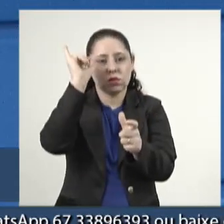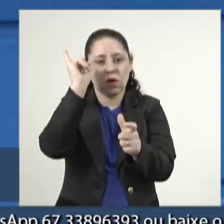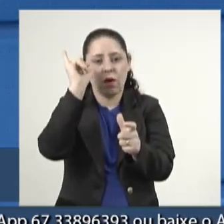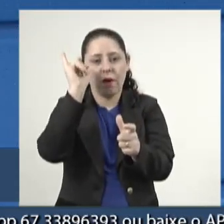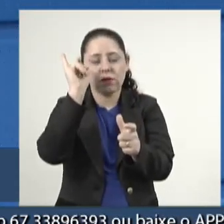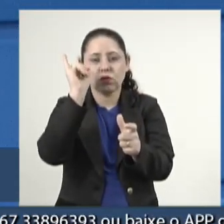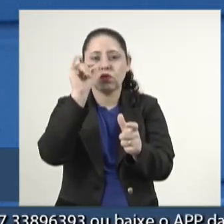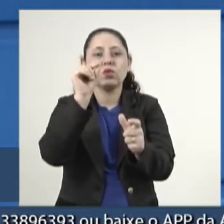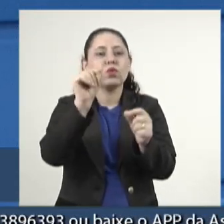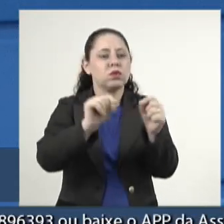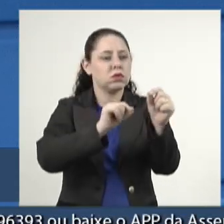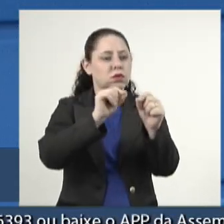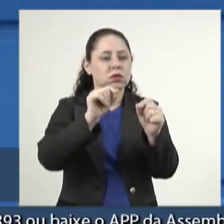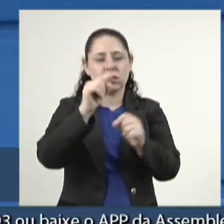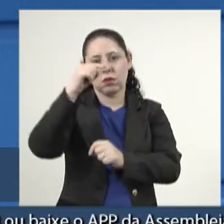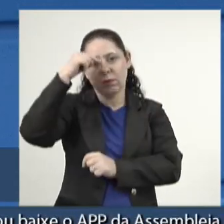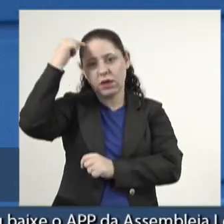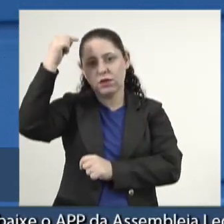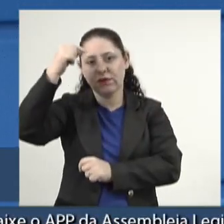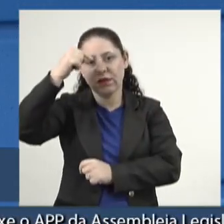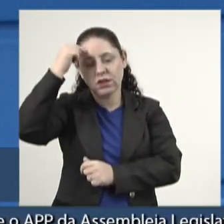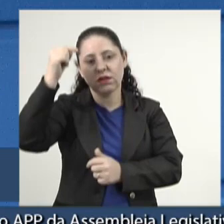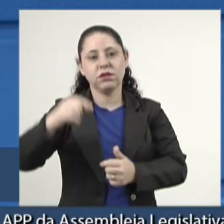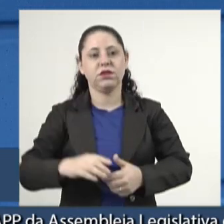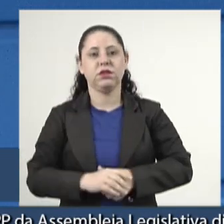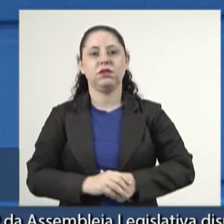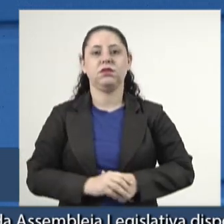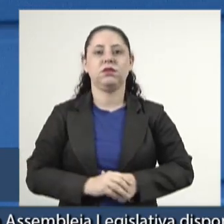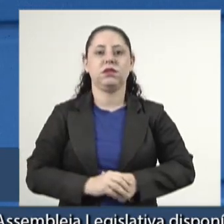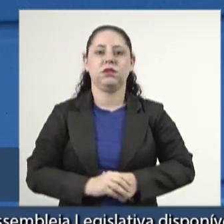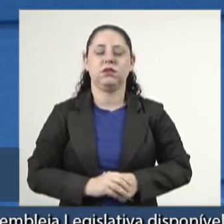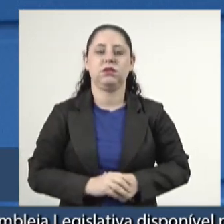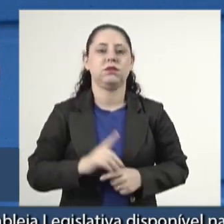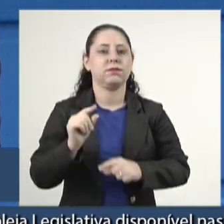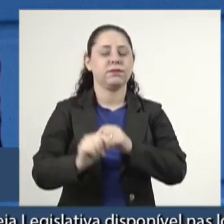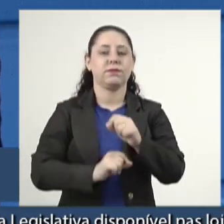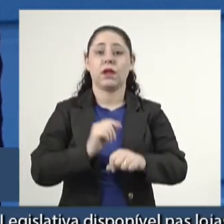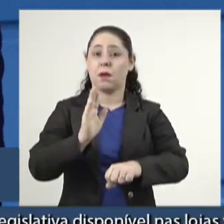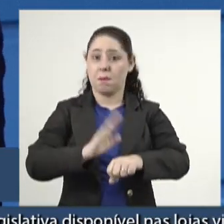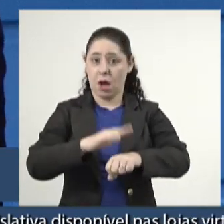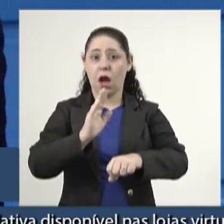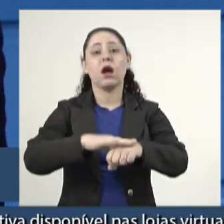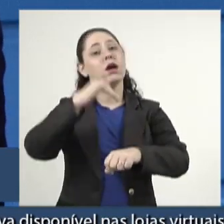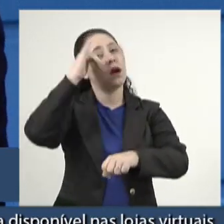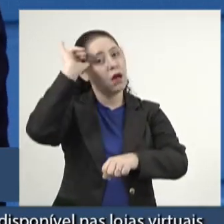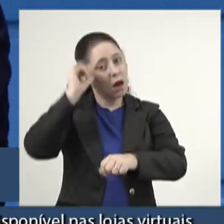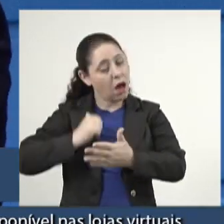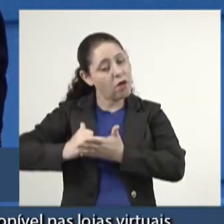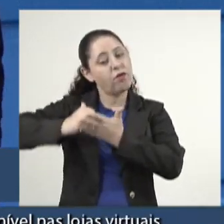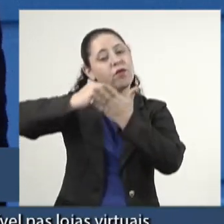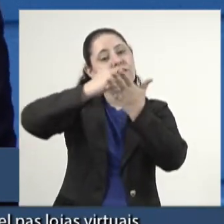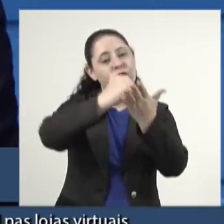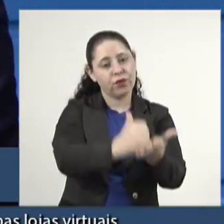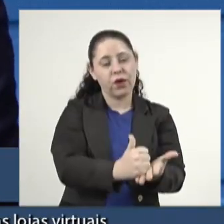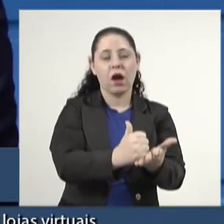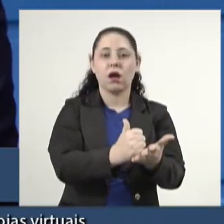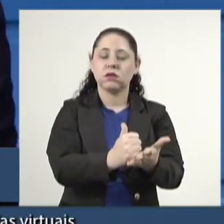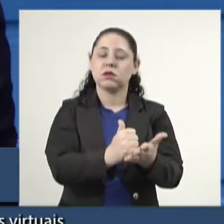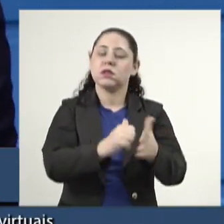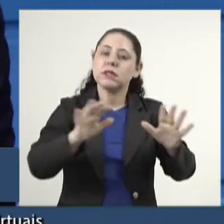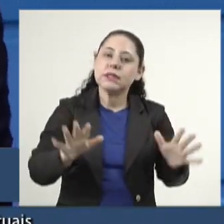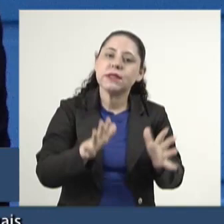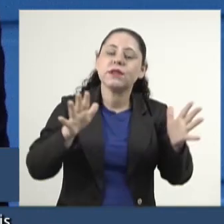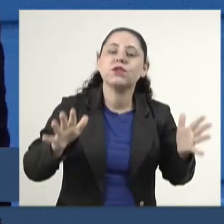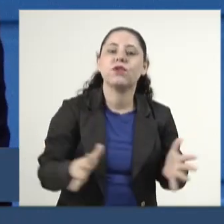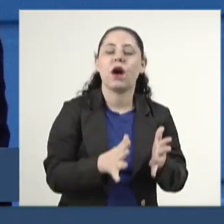na esteira do que pontuava o deputado Zé Teixeira. Quanto mais gado nós levarmos, quanto mais incentivar a